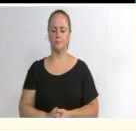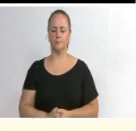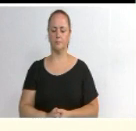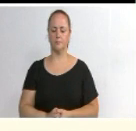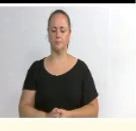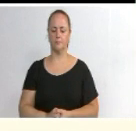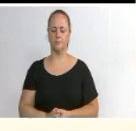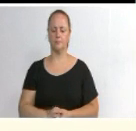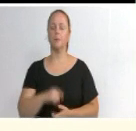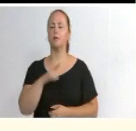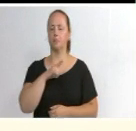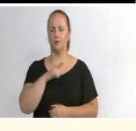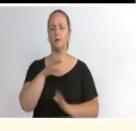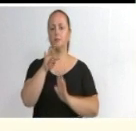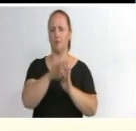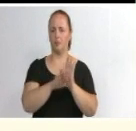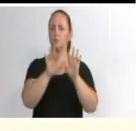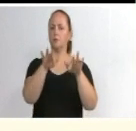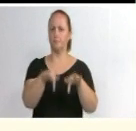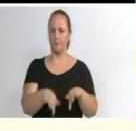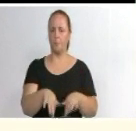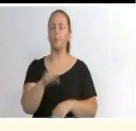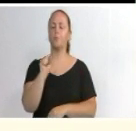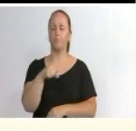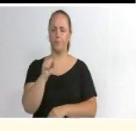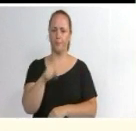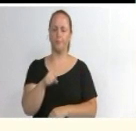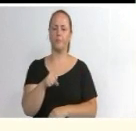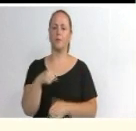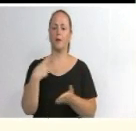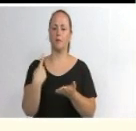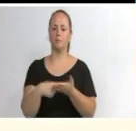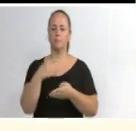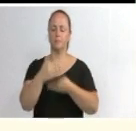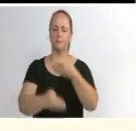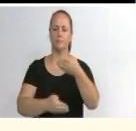Vai ter uma redação final, sim. Sessão extraordinária de redação final.